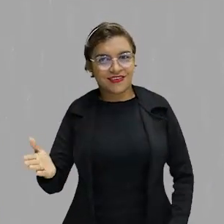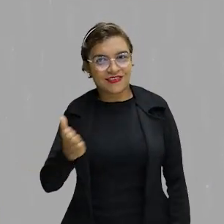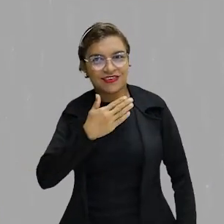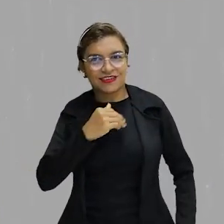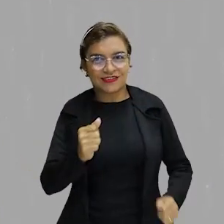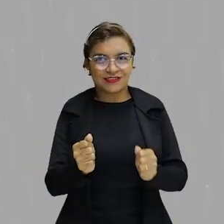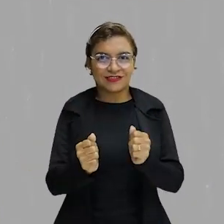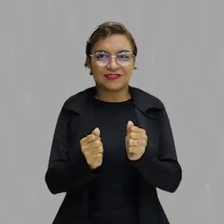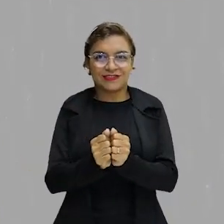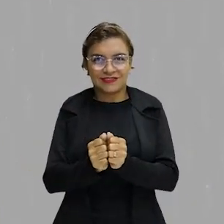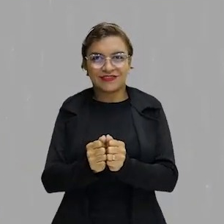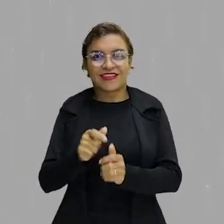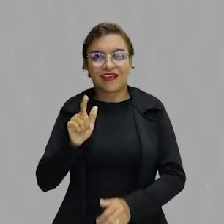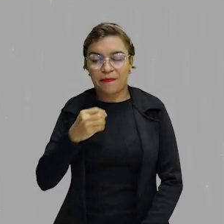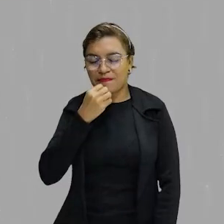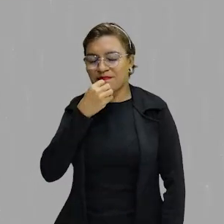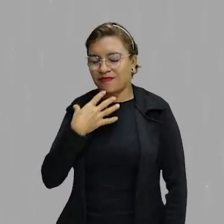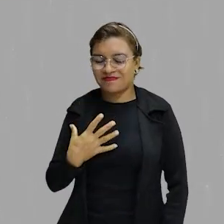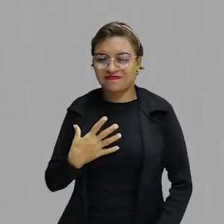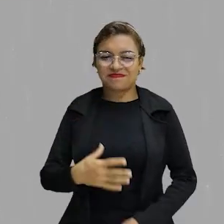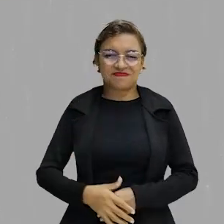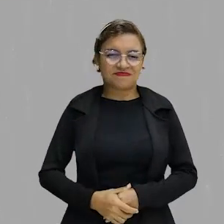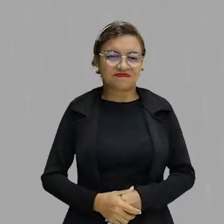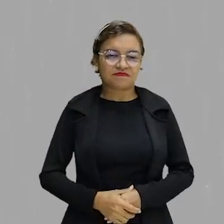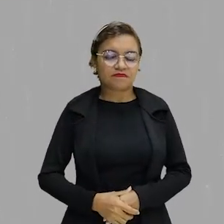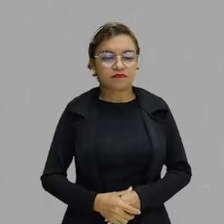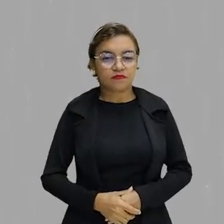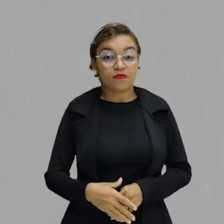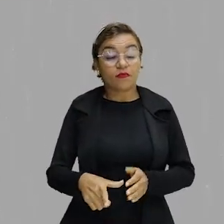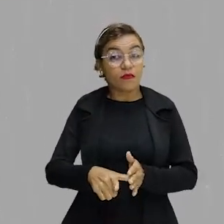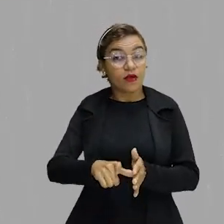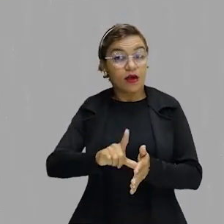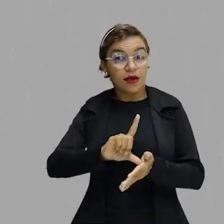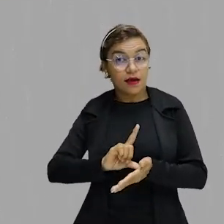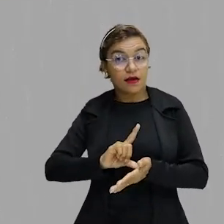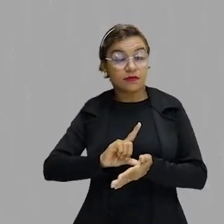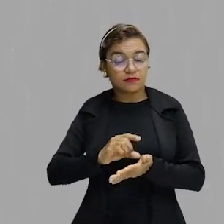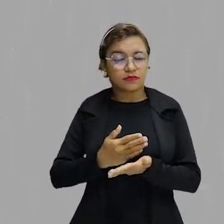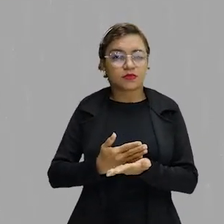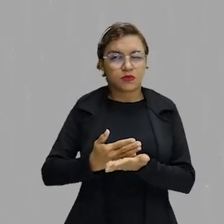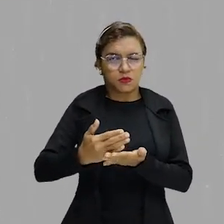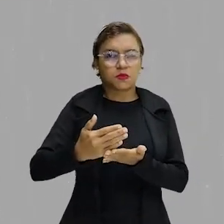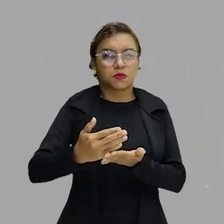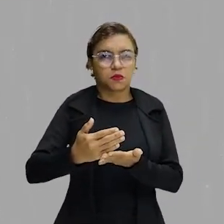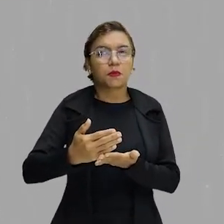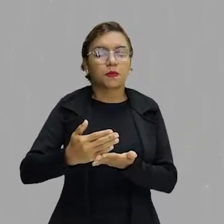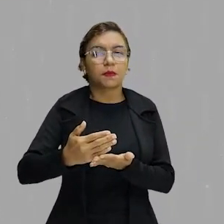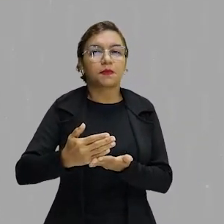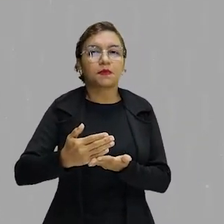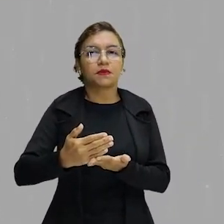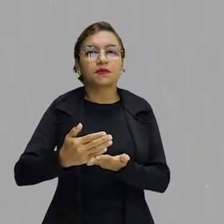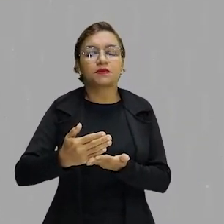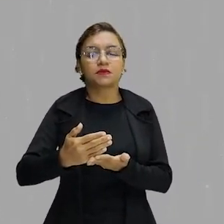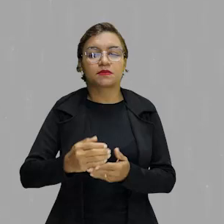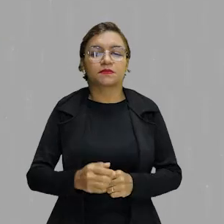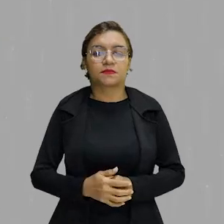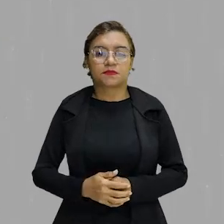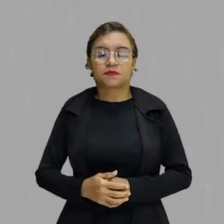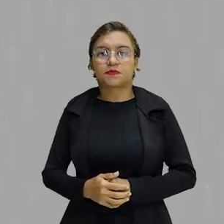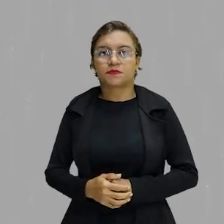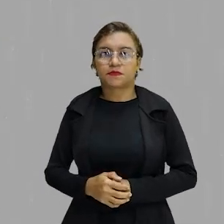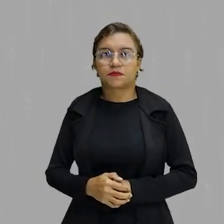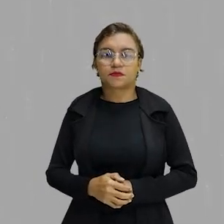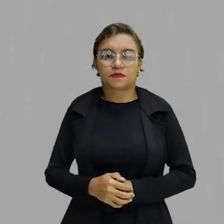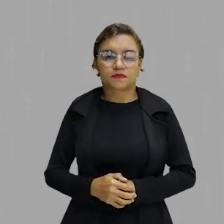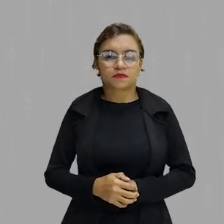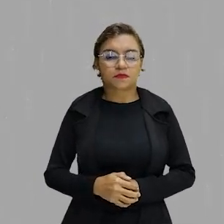comigo que é sucesso. Galera, antes de qualquer coisa, antes de nós entrarmos de fato nos agentes endógenos e exógenos, a